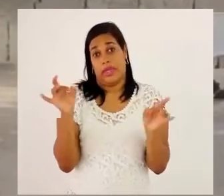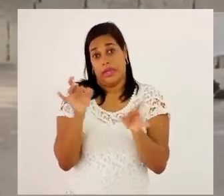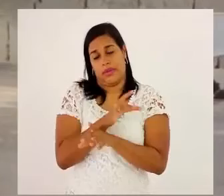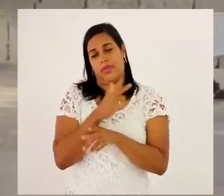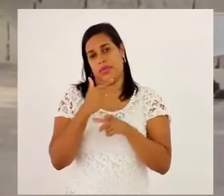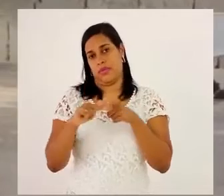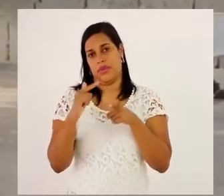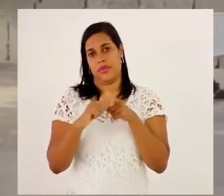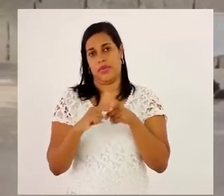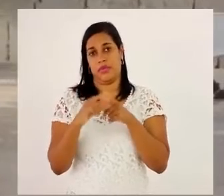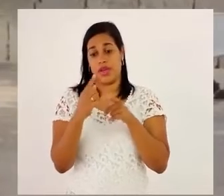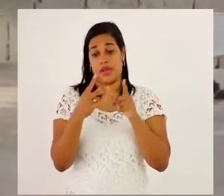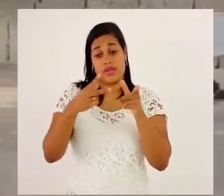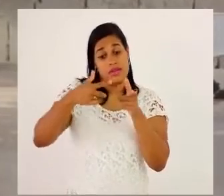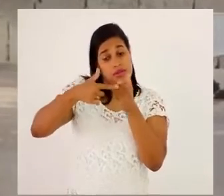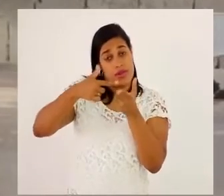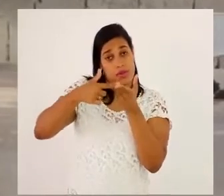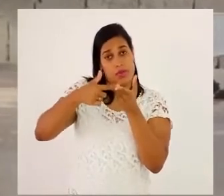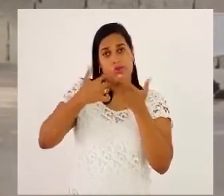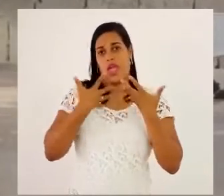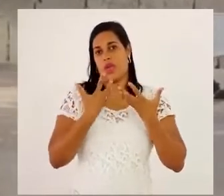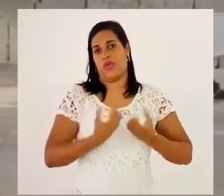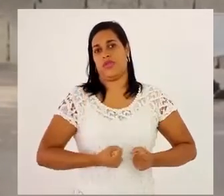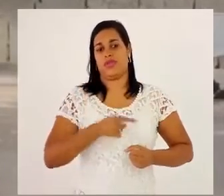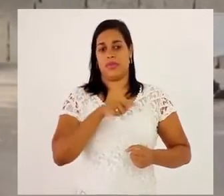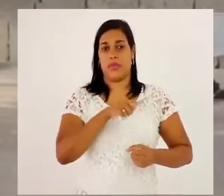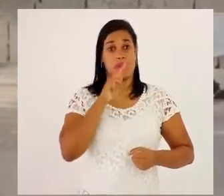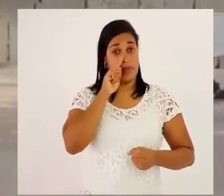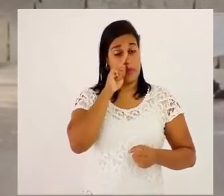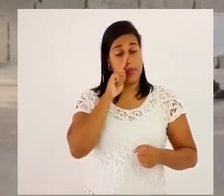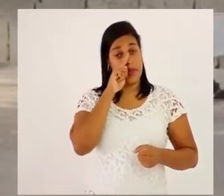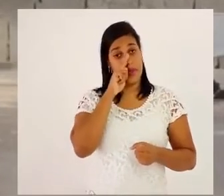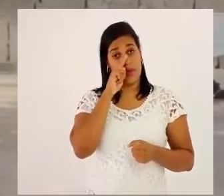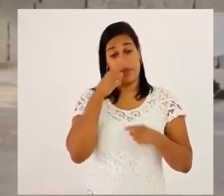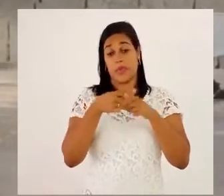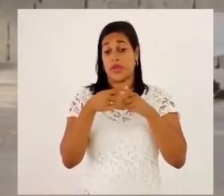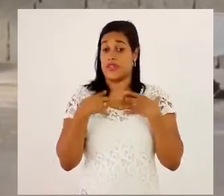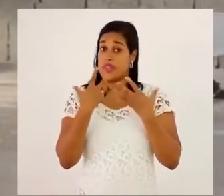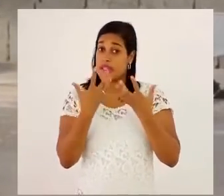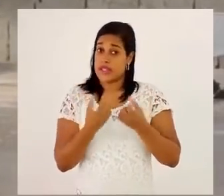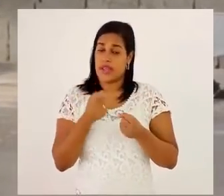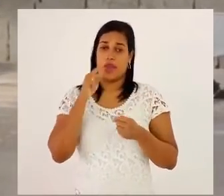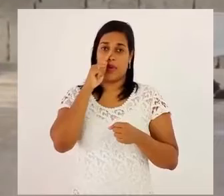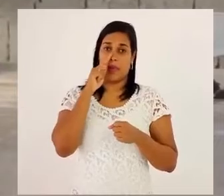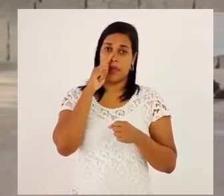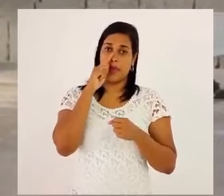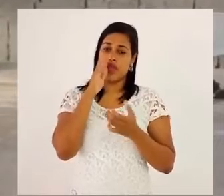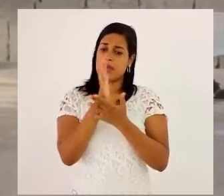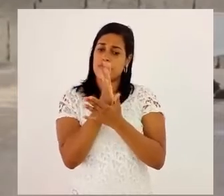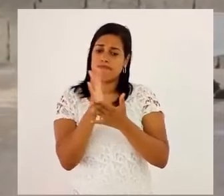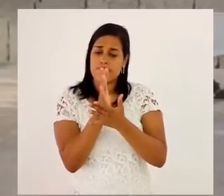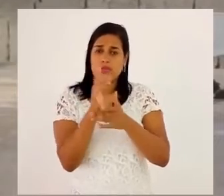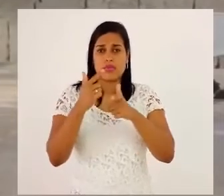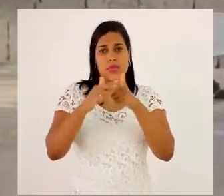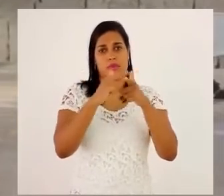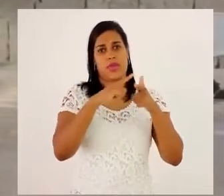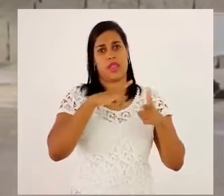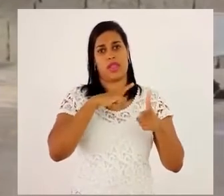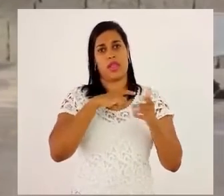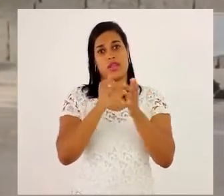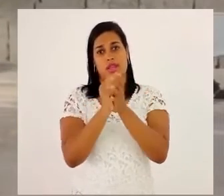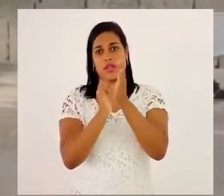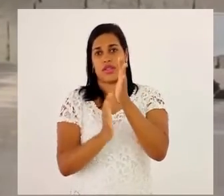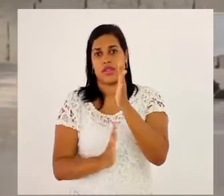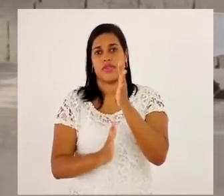é no reconhecimento. Quando você determina o reconhecimento do risco, você determina todos os riscos possíveis daquela atividade também, você já